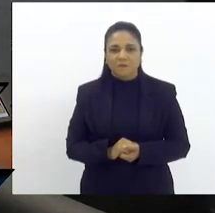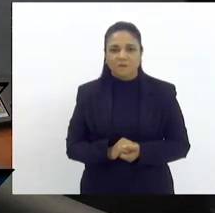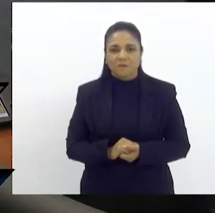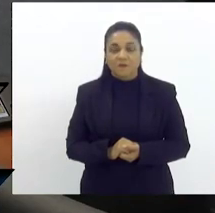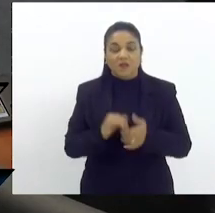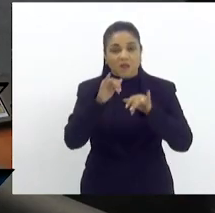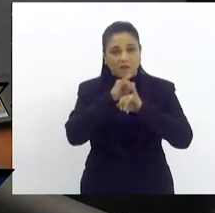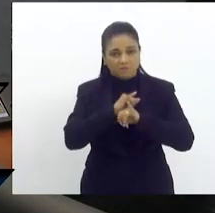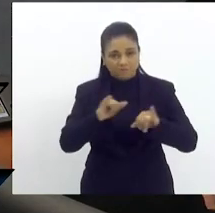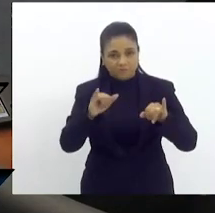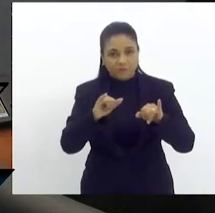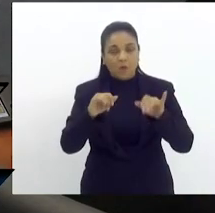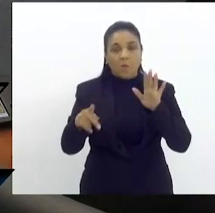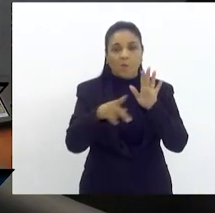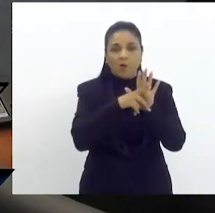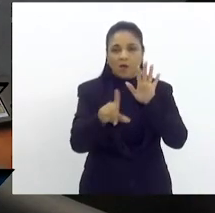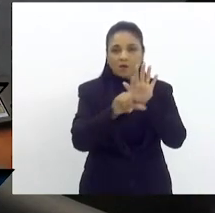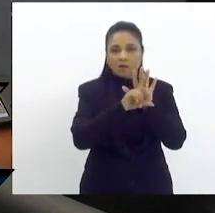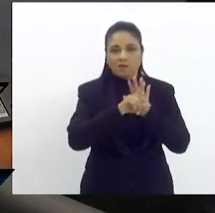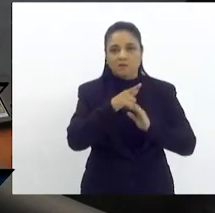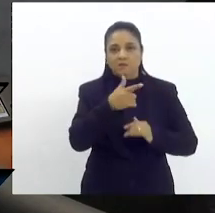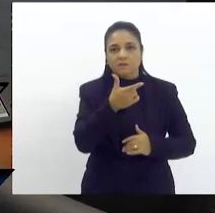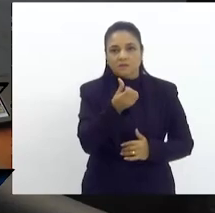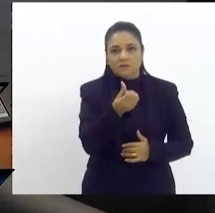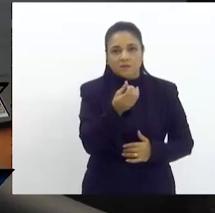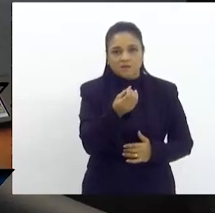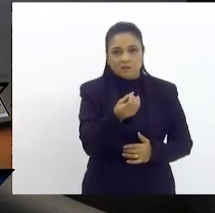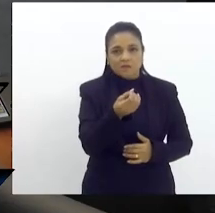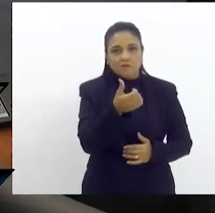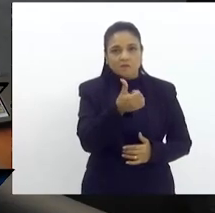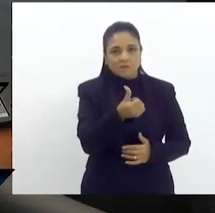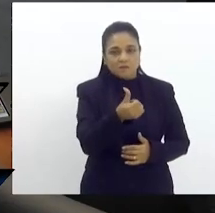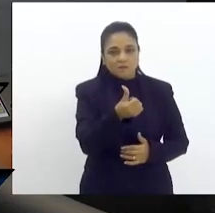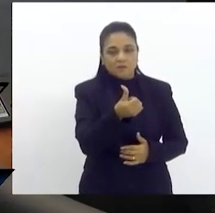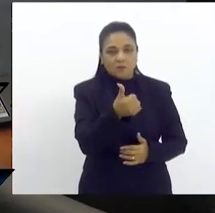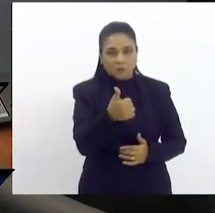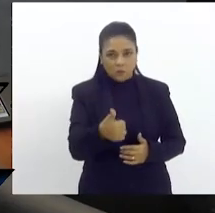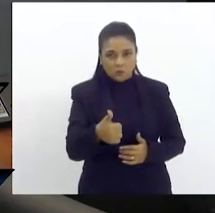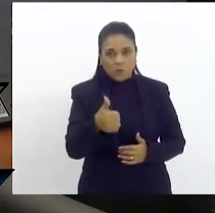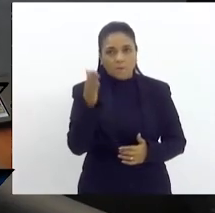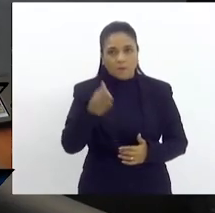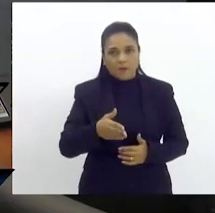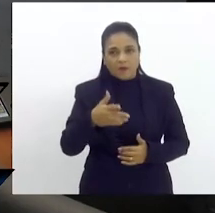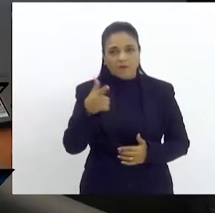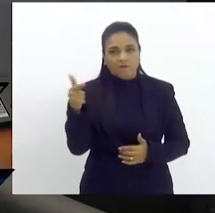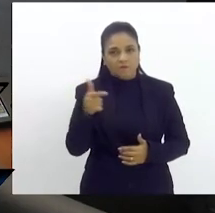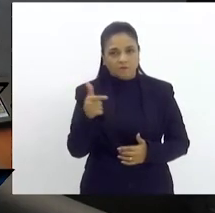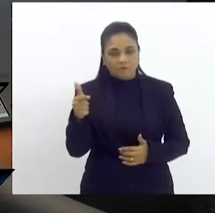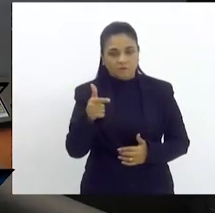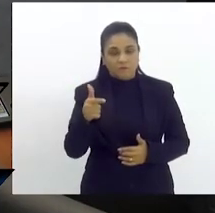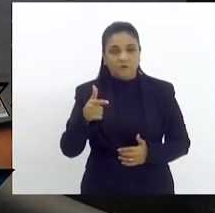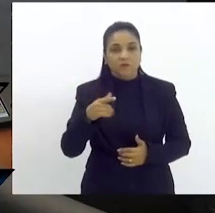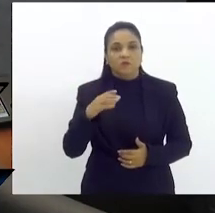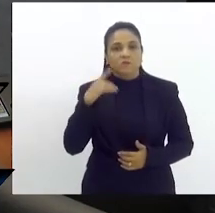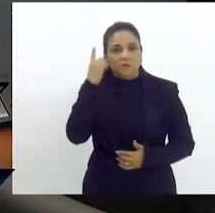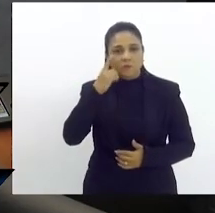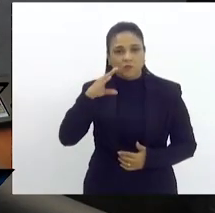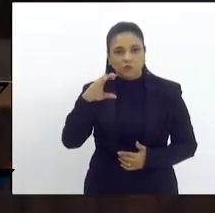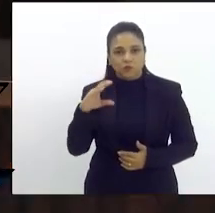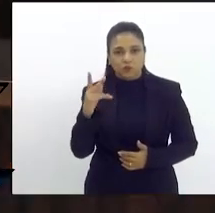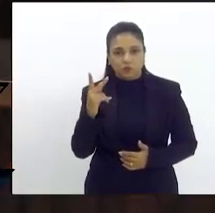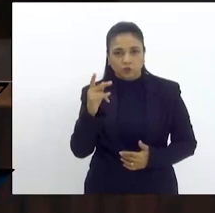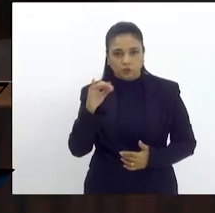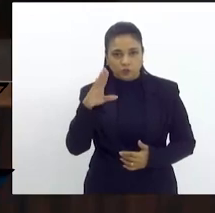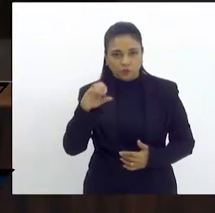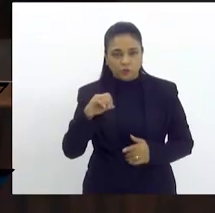anuncio projetos de lei 6061/2012 de otoriodo Deputado Chico Machado que